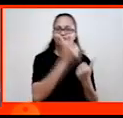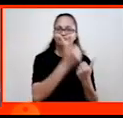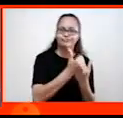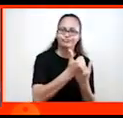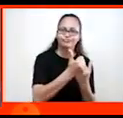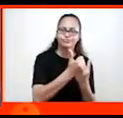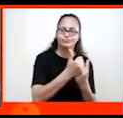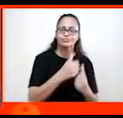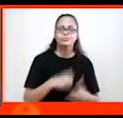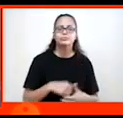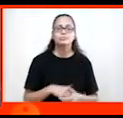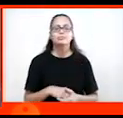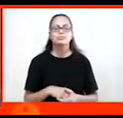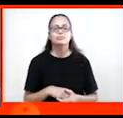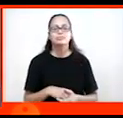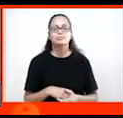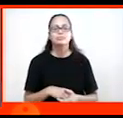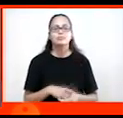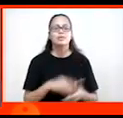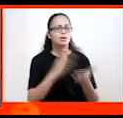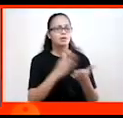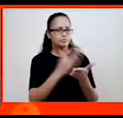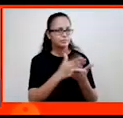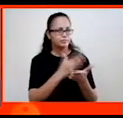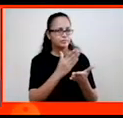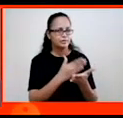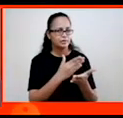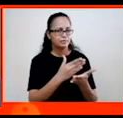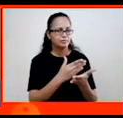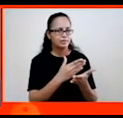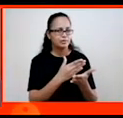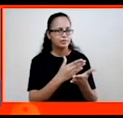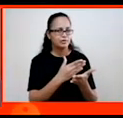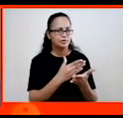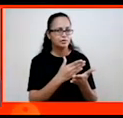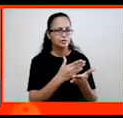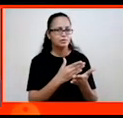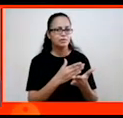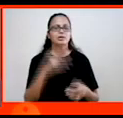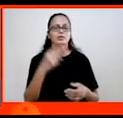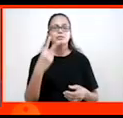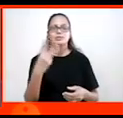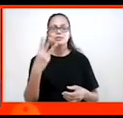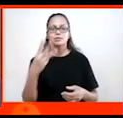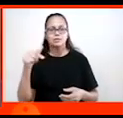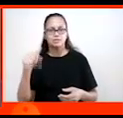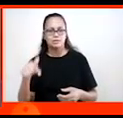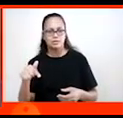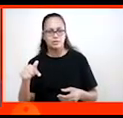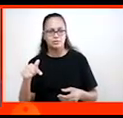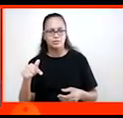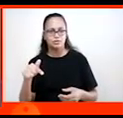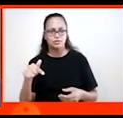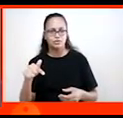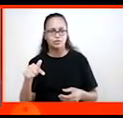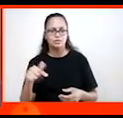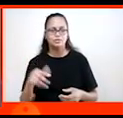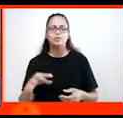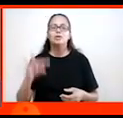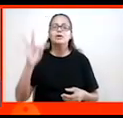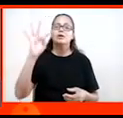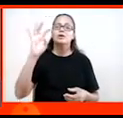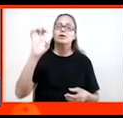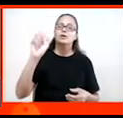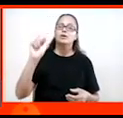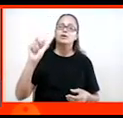máquinas. Olha só essa citação da página de vocês, né, da apostila 237. Ó. A invenção do tear